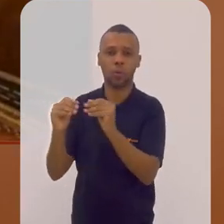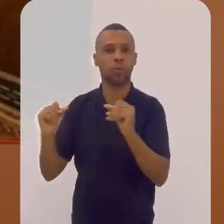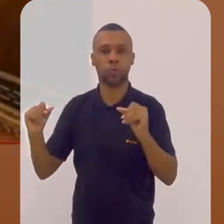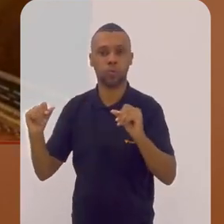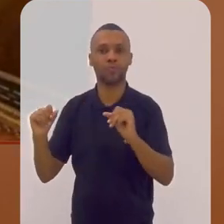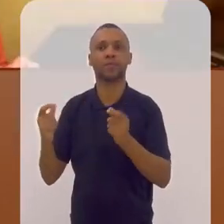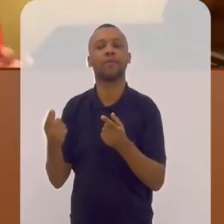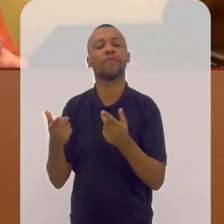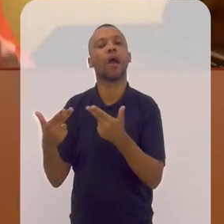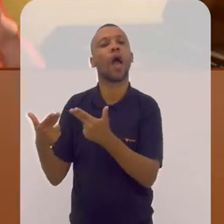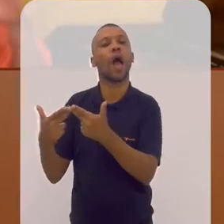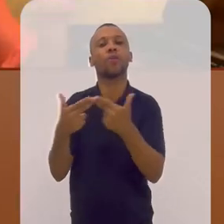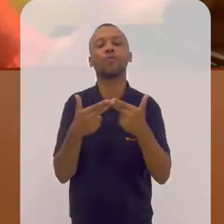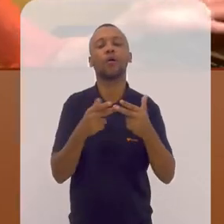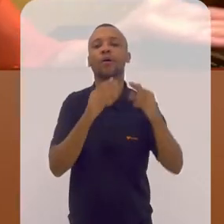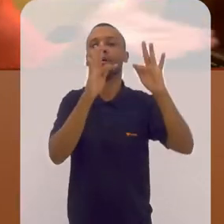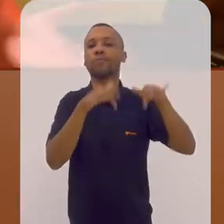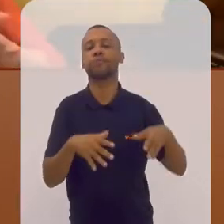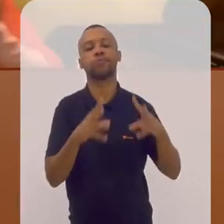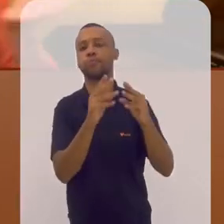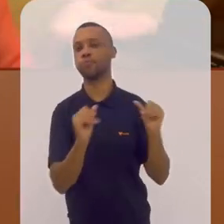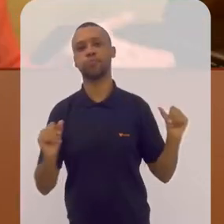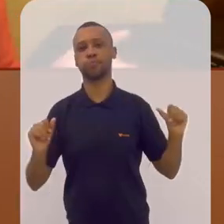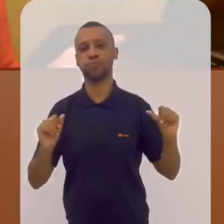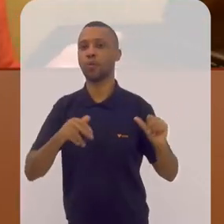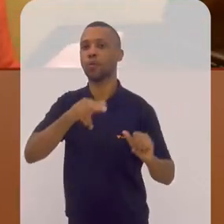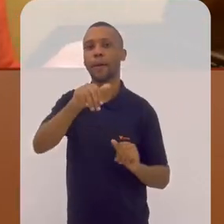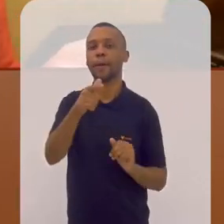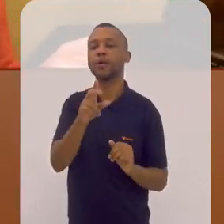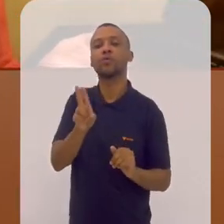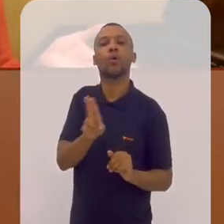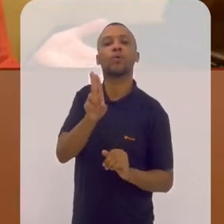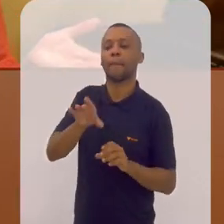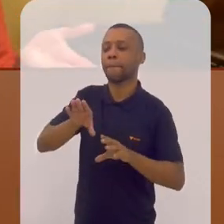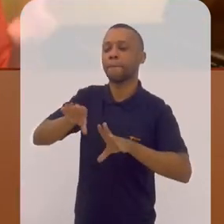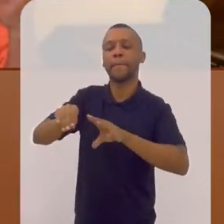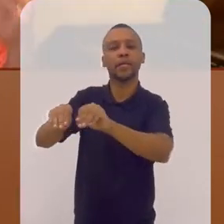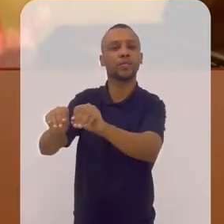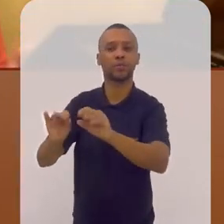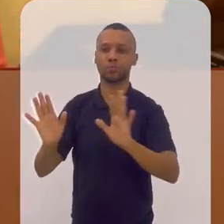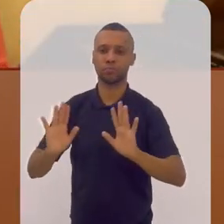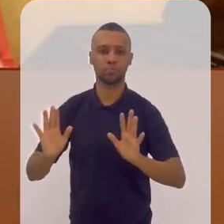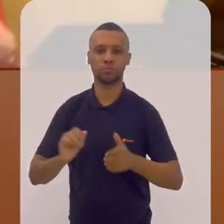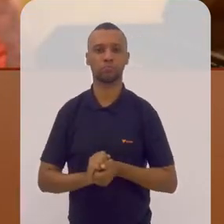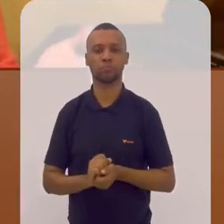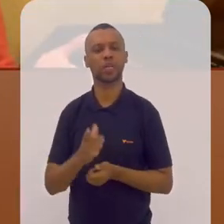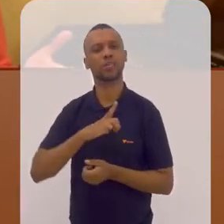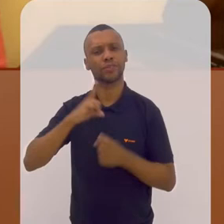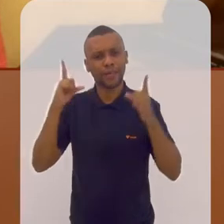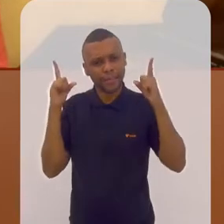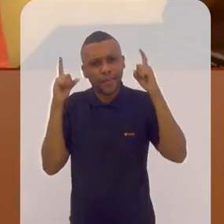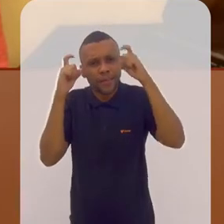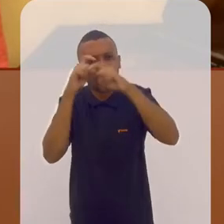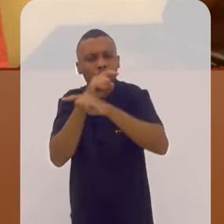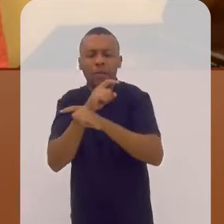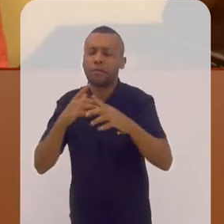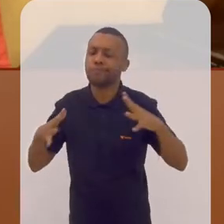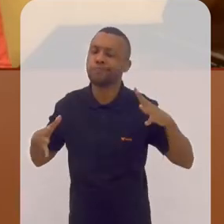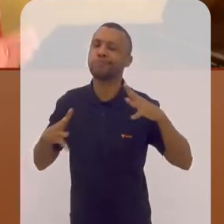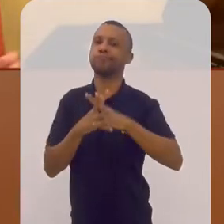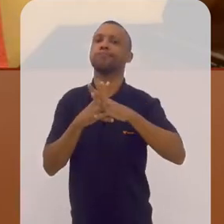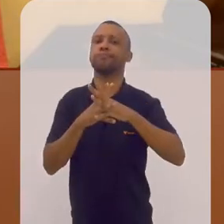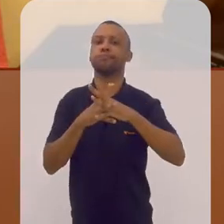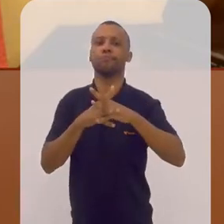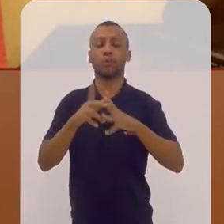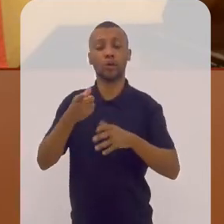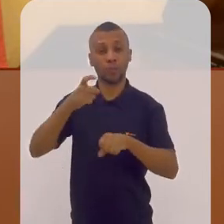se editou foi esgotado e nunca mais se reeditou, e existia essa dificuldade